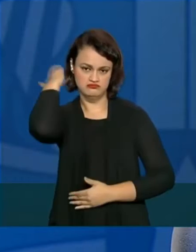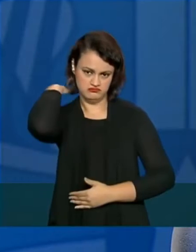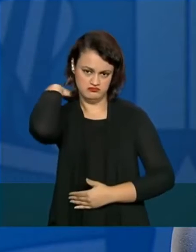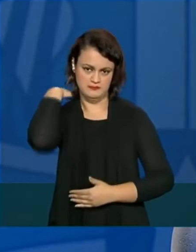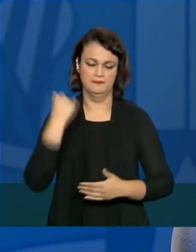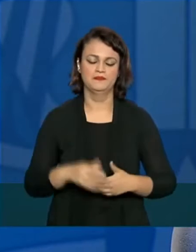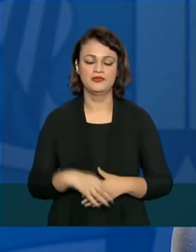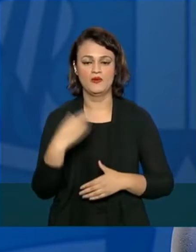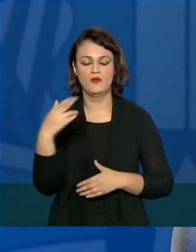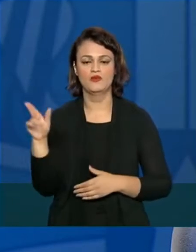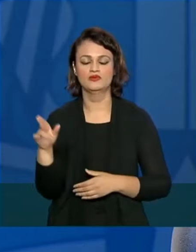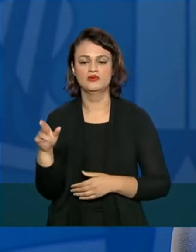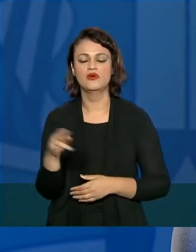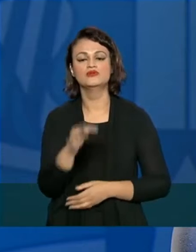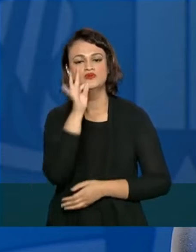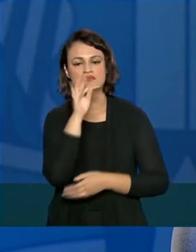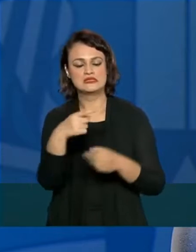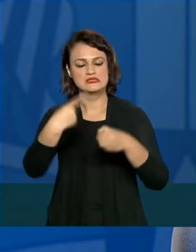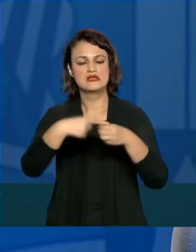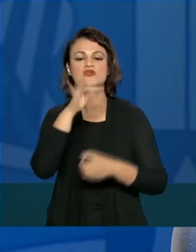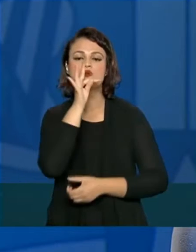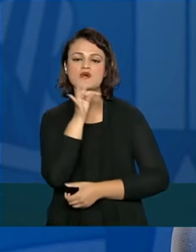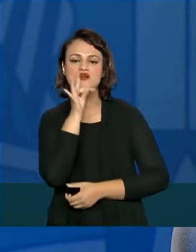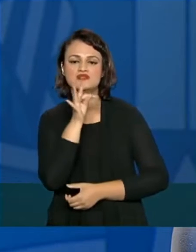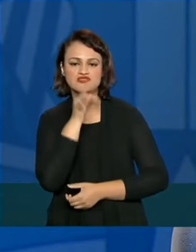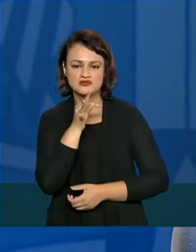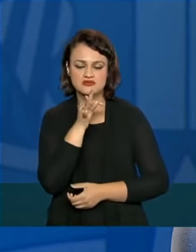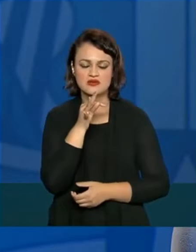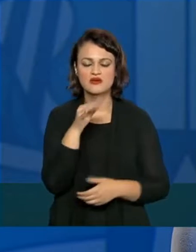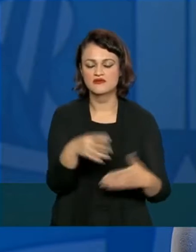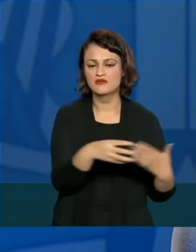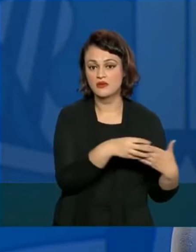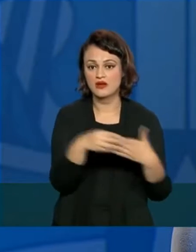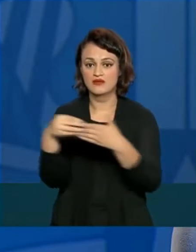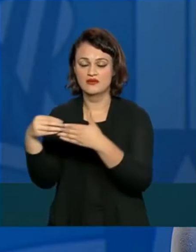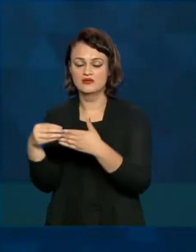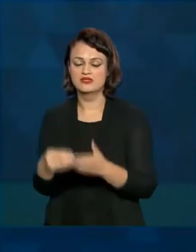Para o estado de Tocantins, foram distribuídos, como rotina,